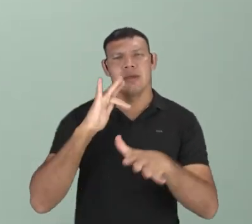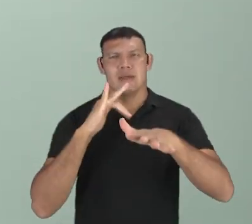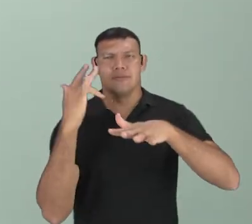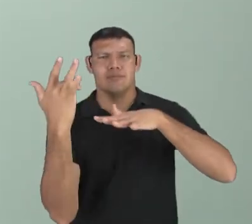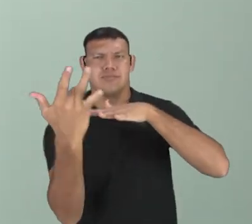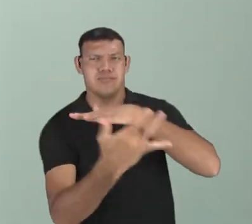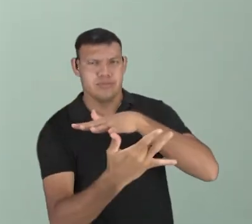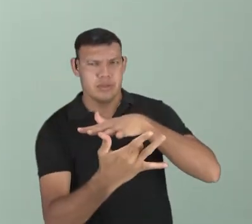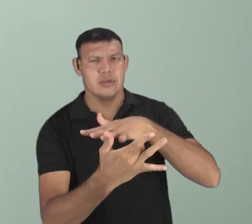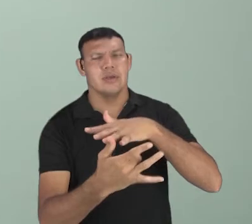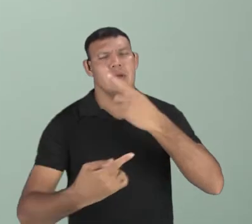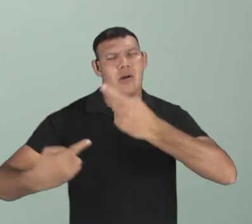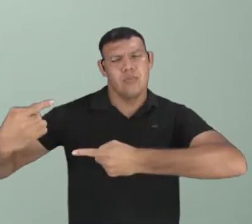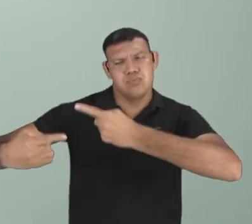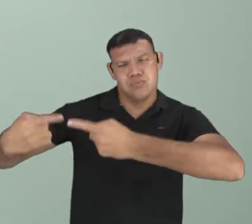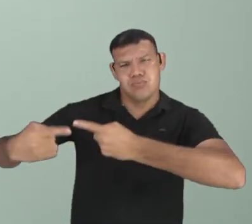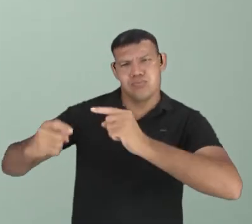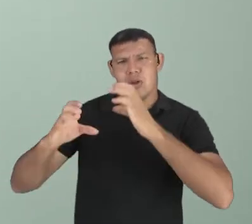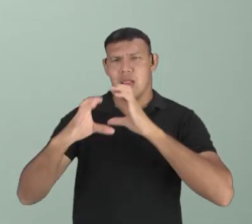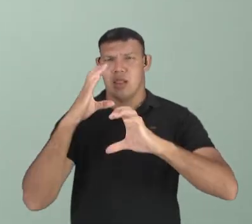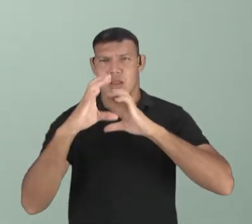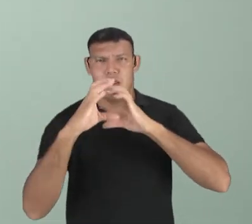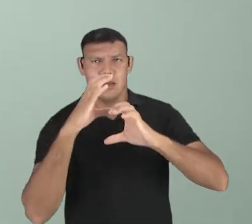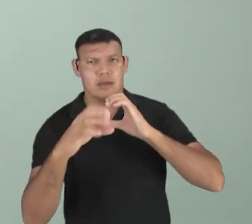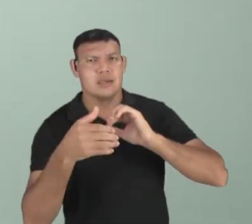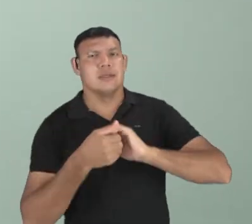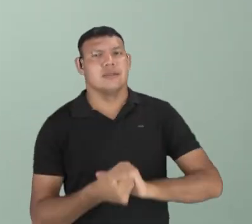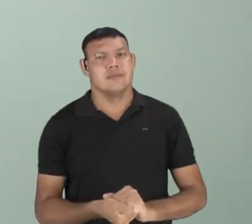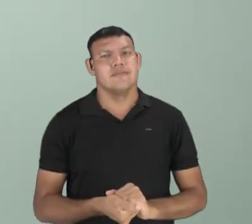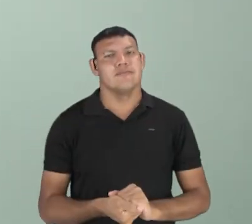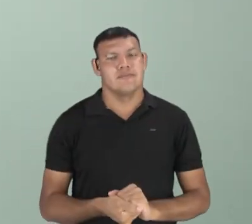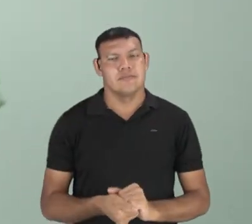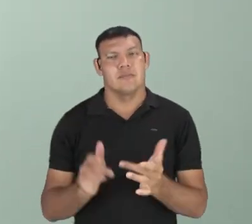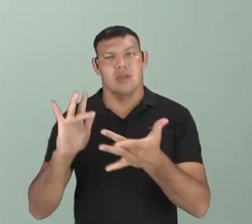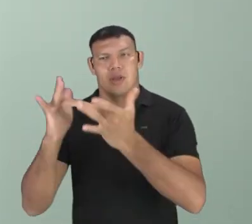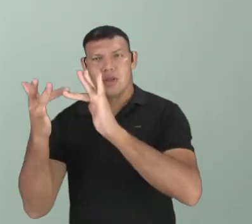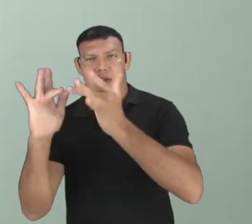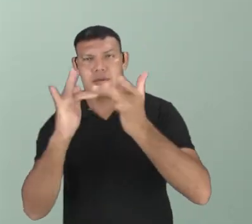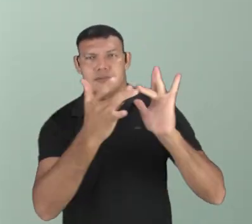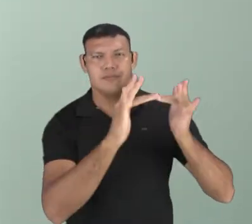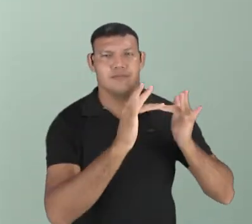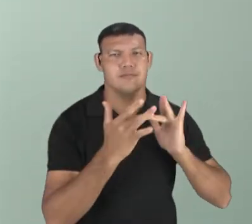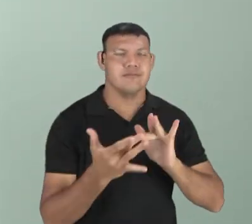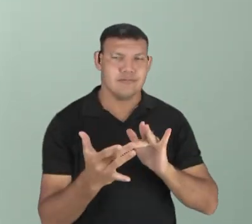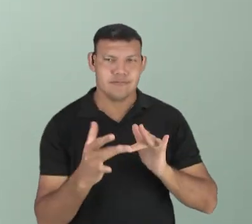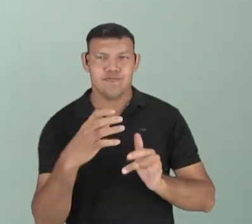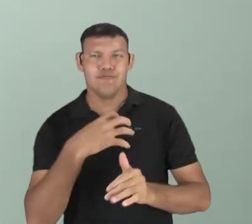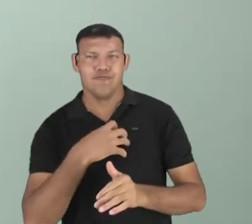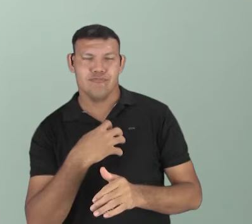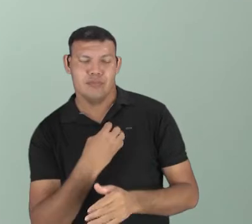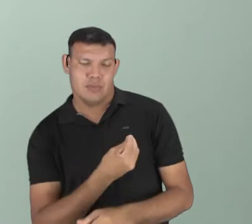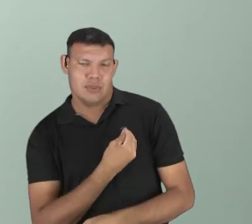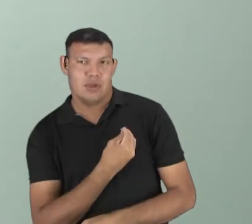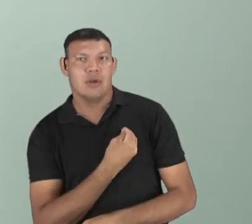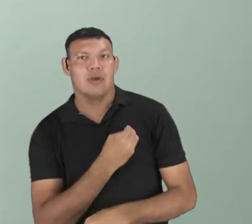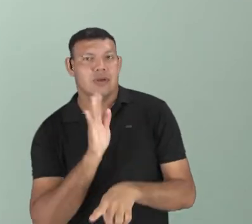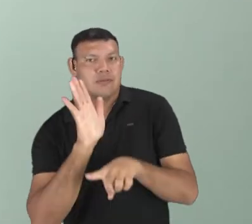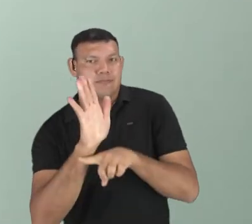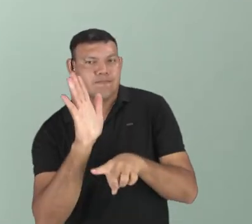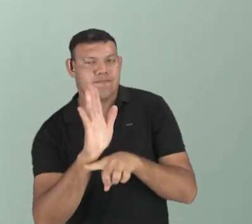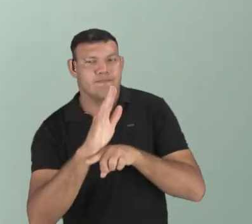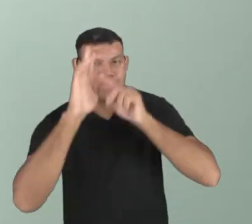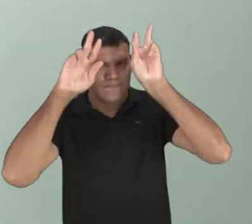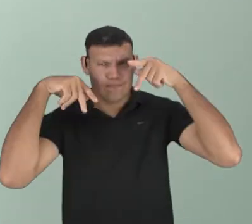para trazer comunicação, né, agilizar a nossa vida, a nossa forma de viver, vieram para auxiliar a